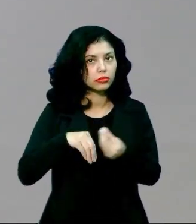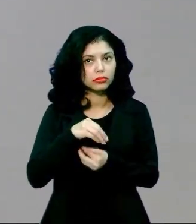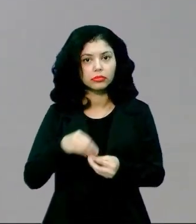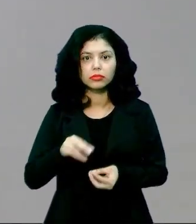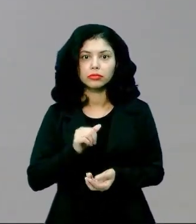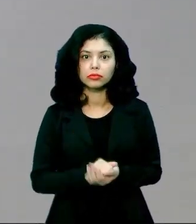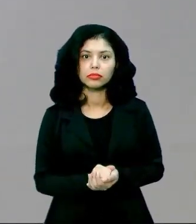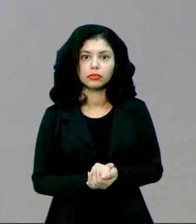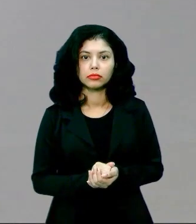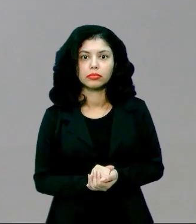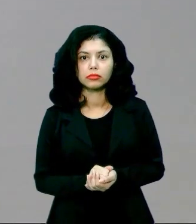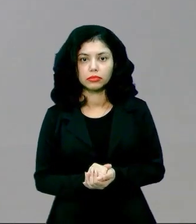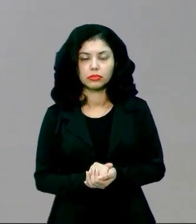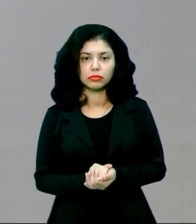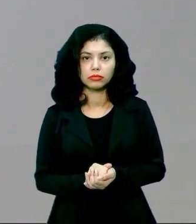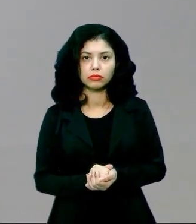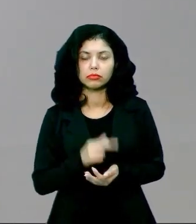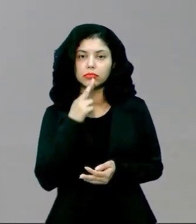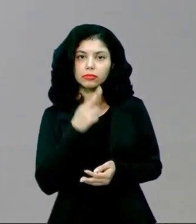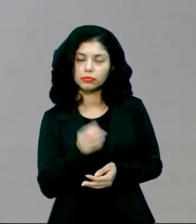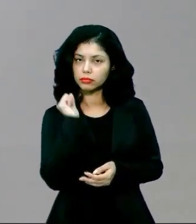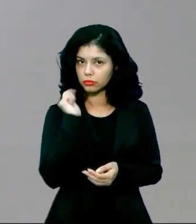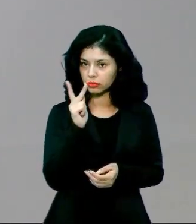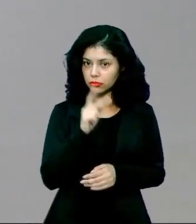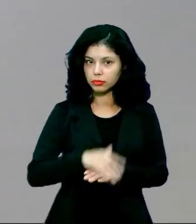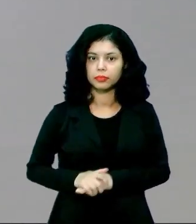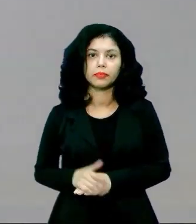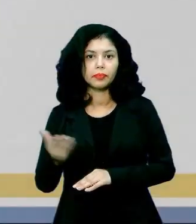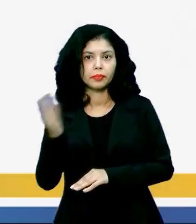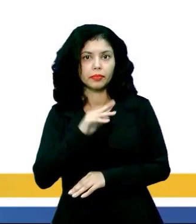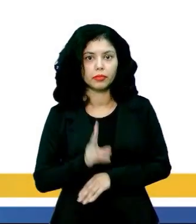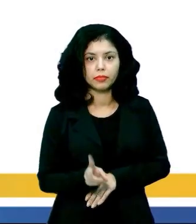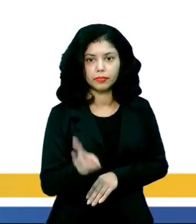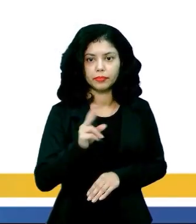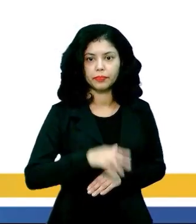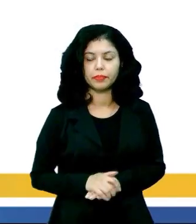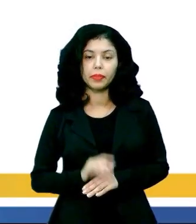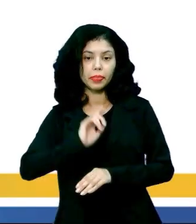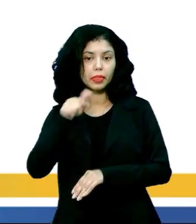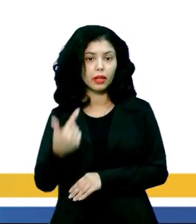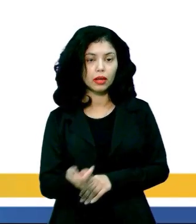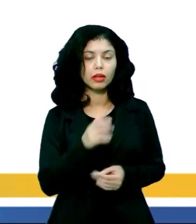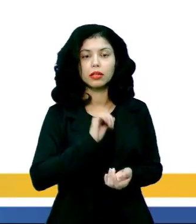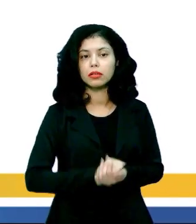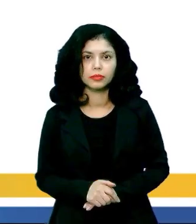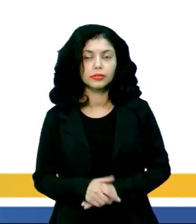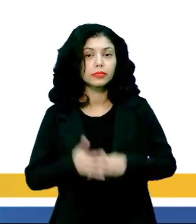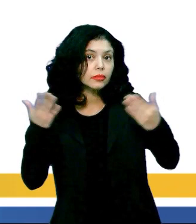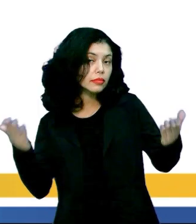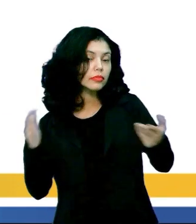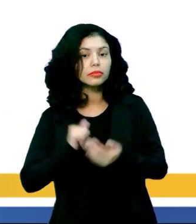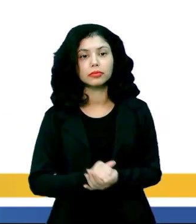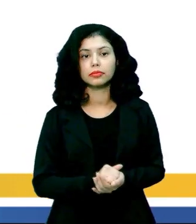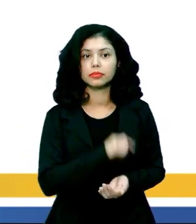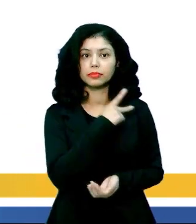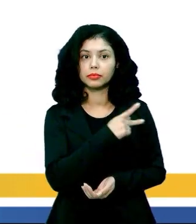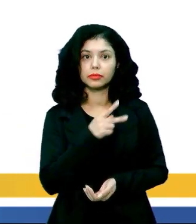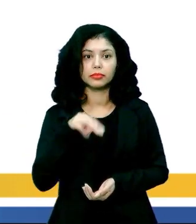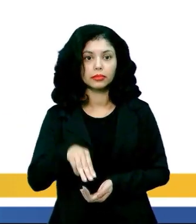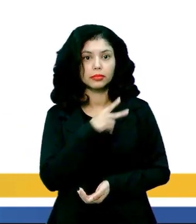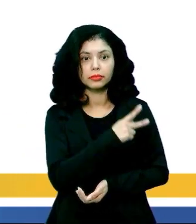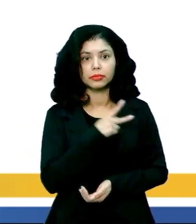sobre a relação da solução. Perfeito? Então vamos seguir. A próxima concentração, então nós temos